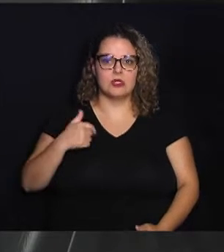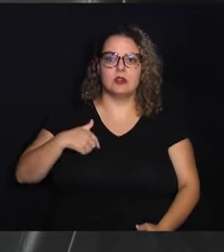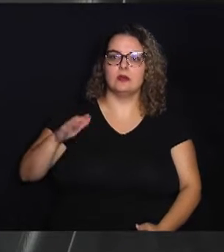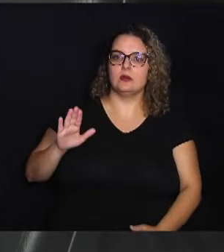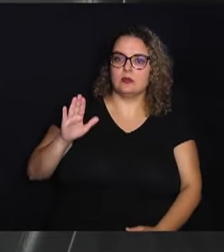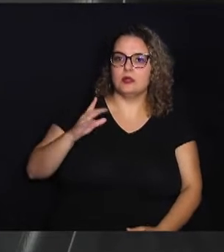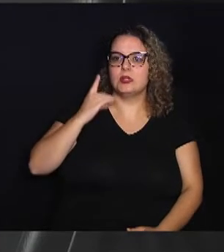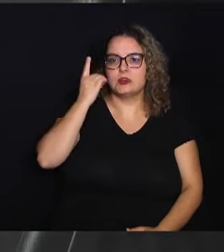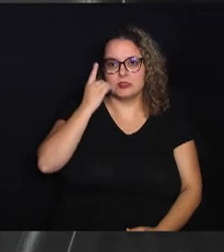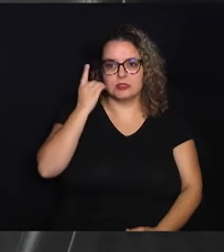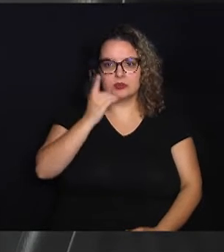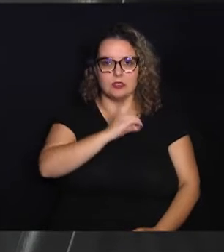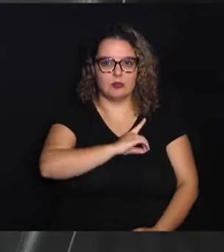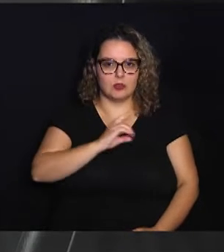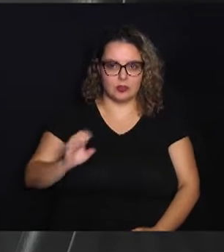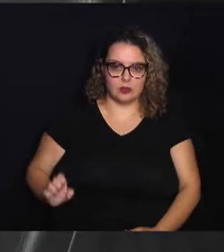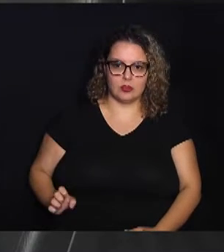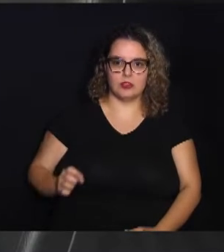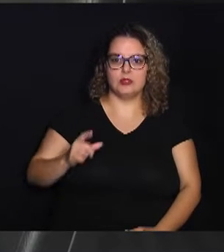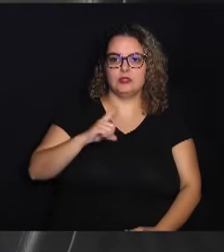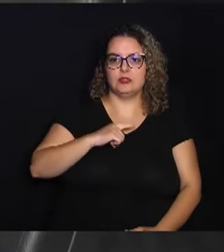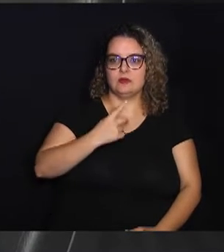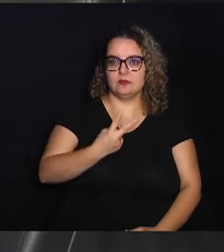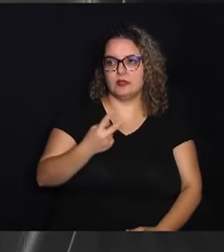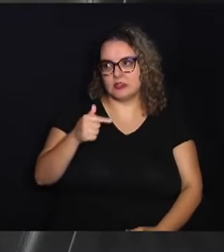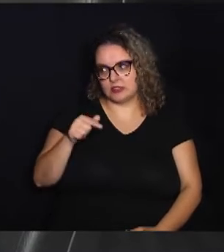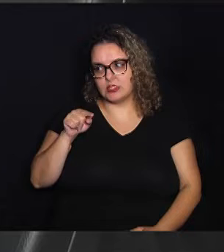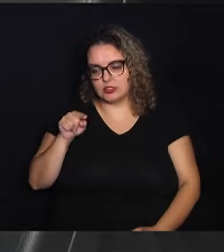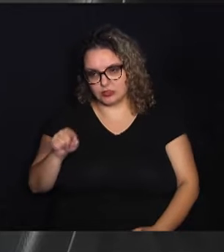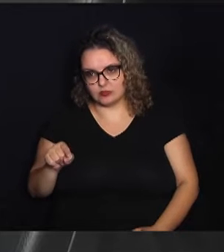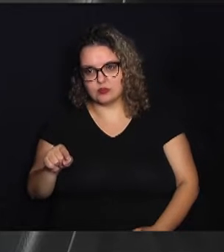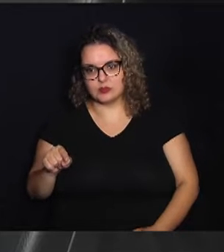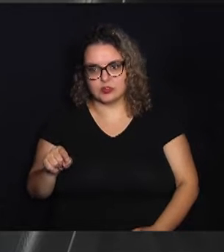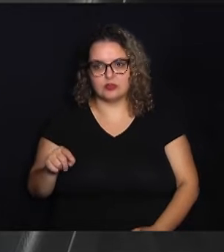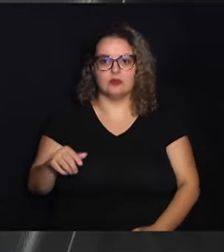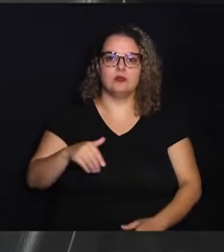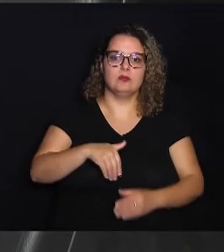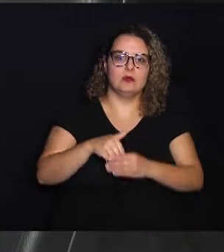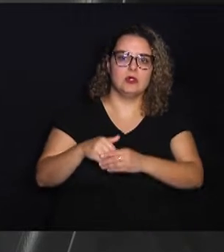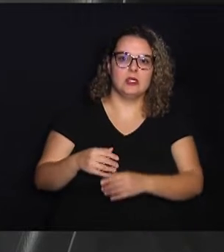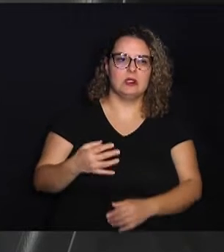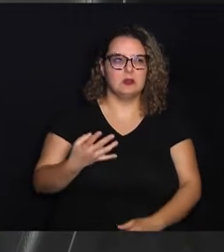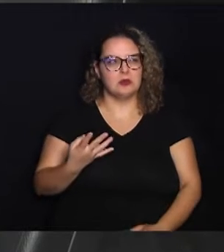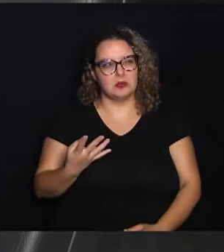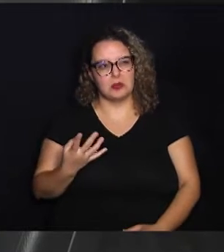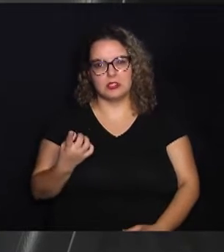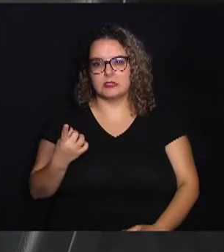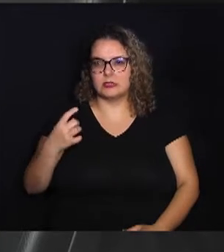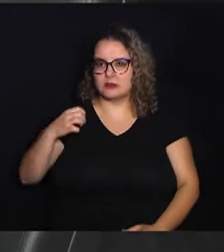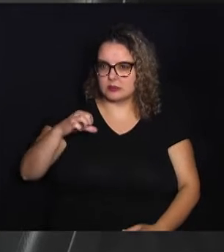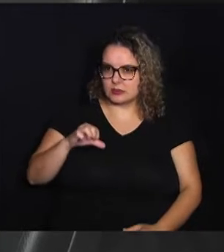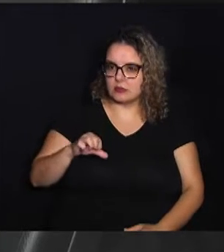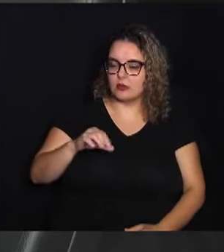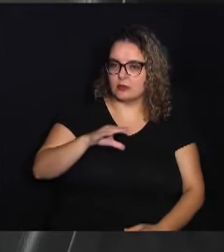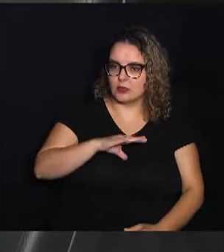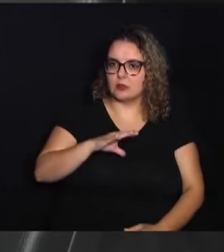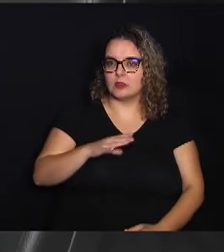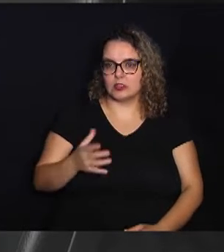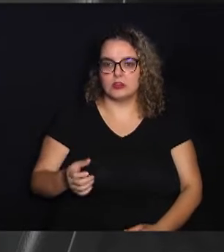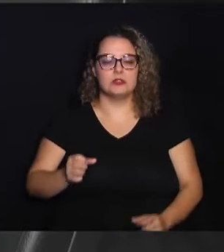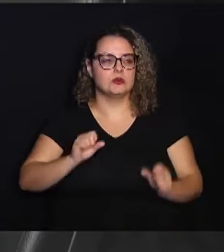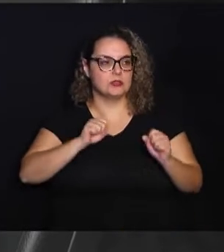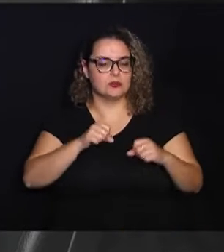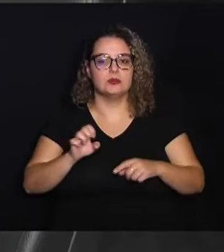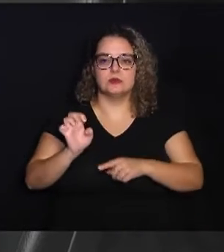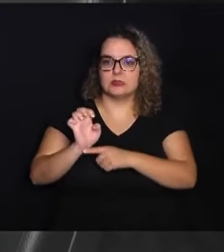deputado estadual, tive 27 mil votos, né, na nossa região, basicamente, 419 municípios do